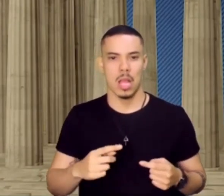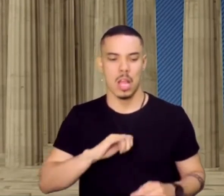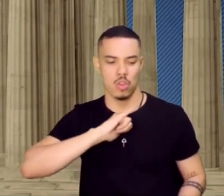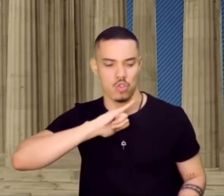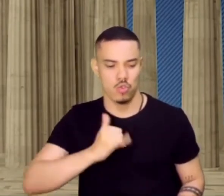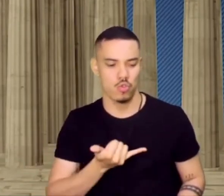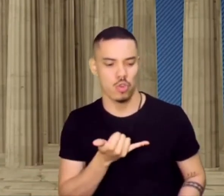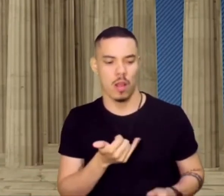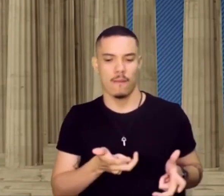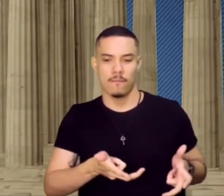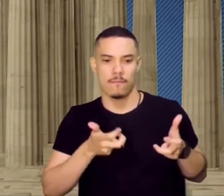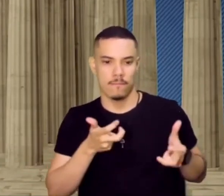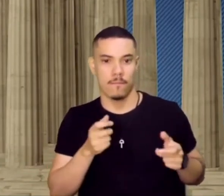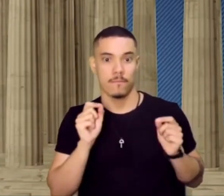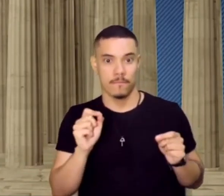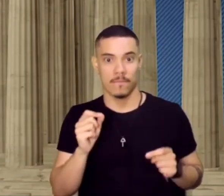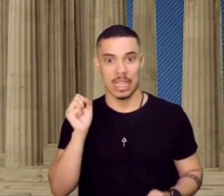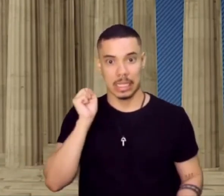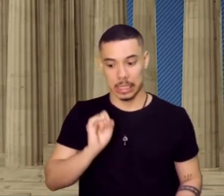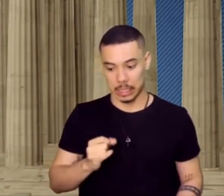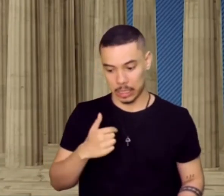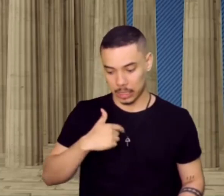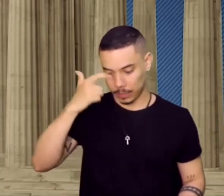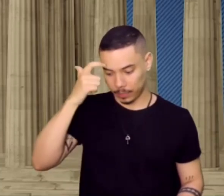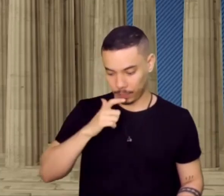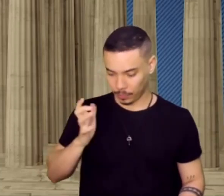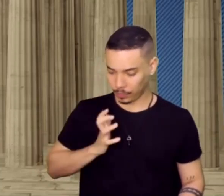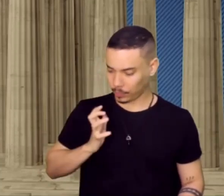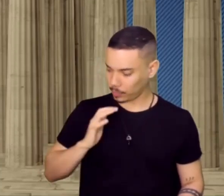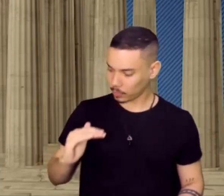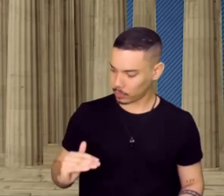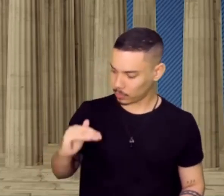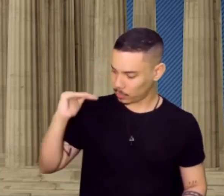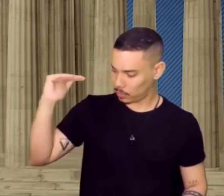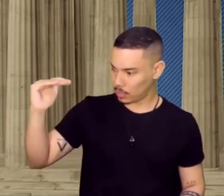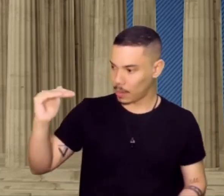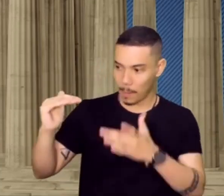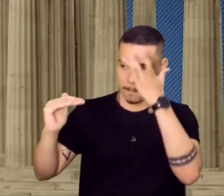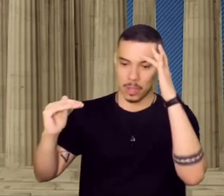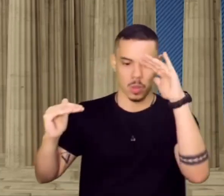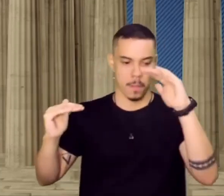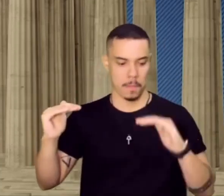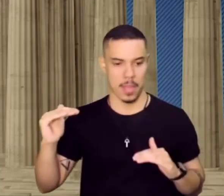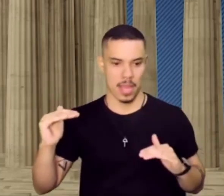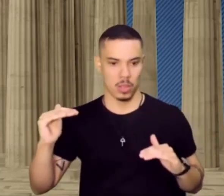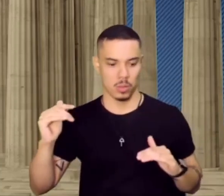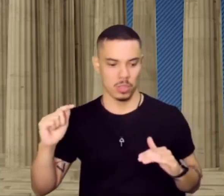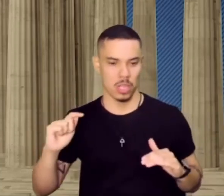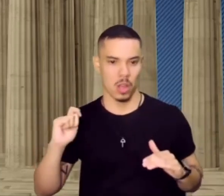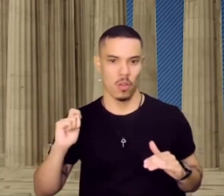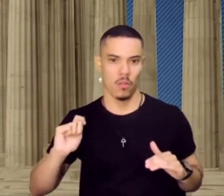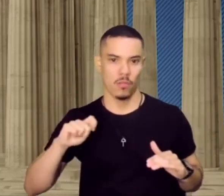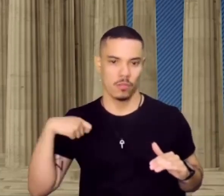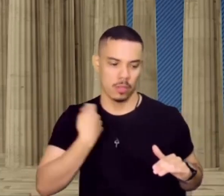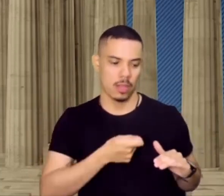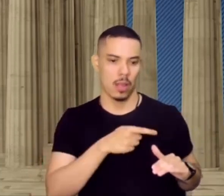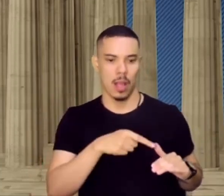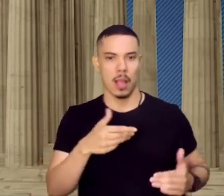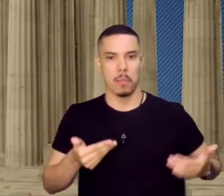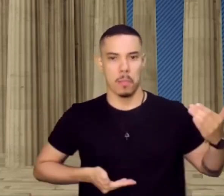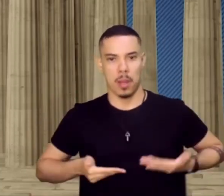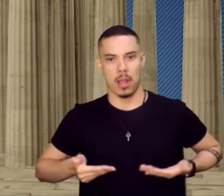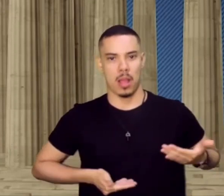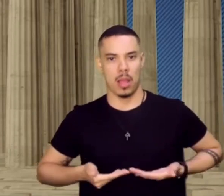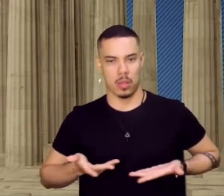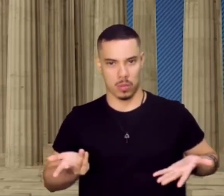Quem detém um capital a mais, né, ele domina aqueles que não têm menos. Como? É questão de empregado, né, patrão e